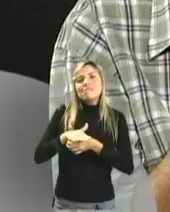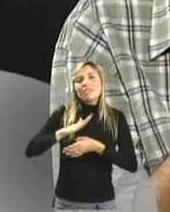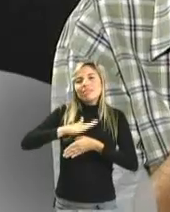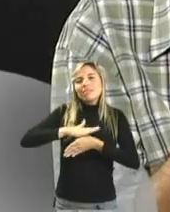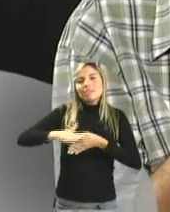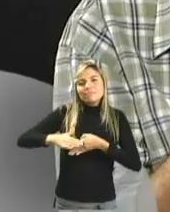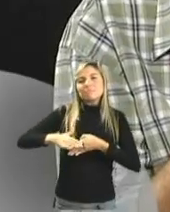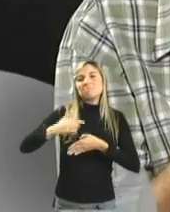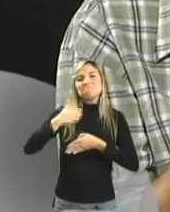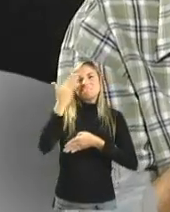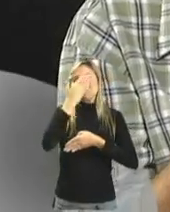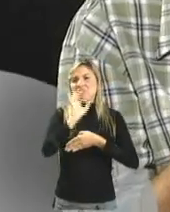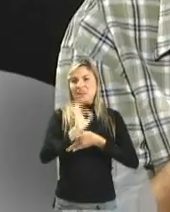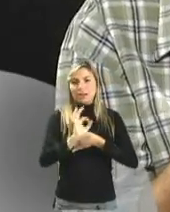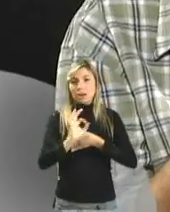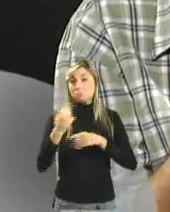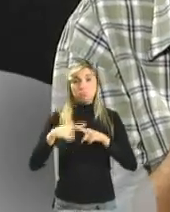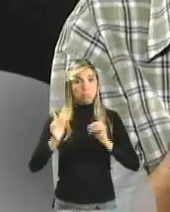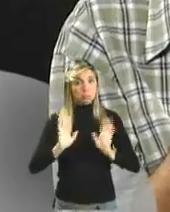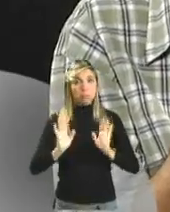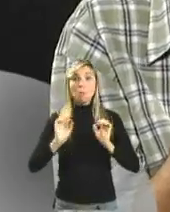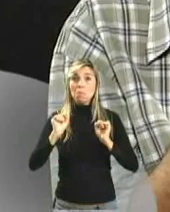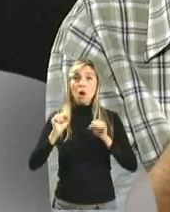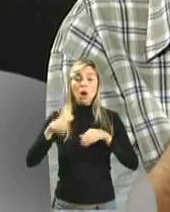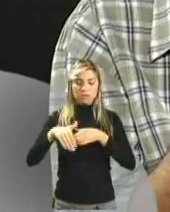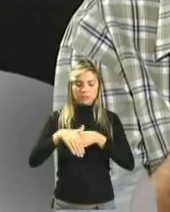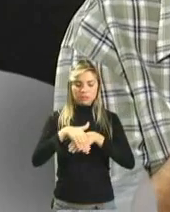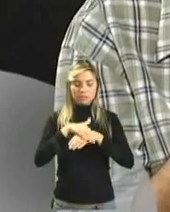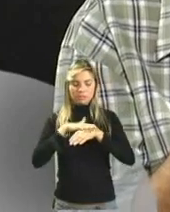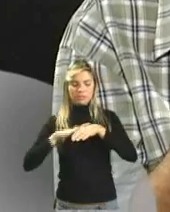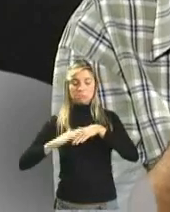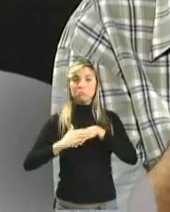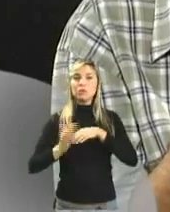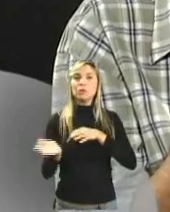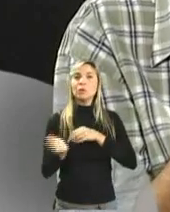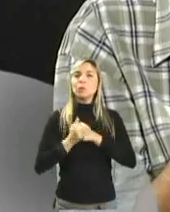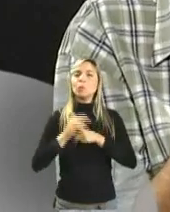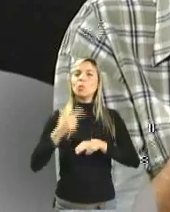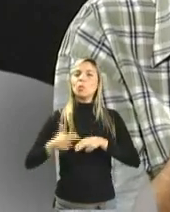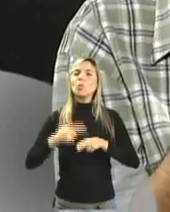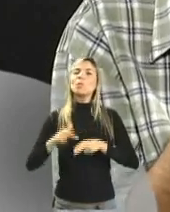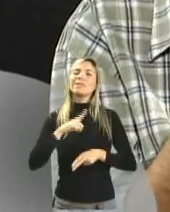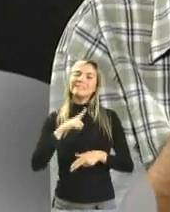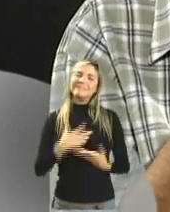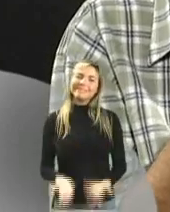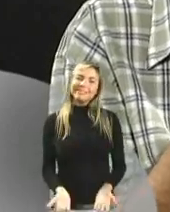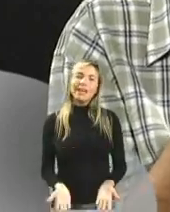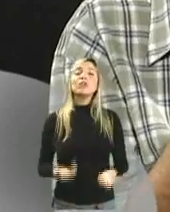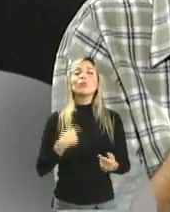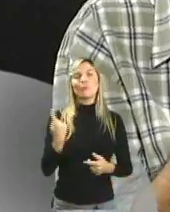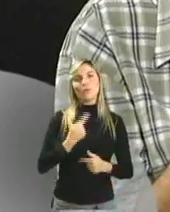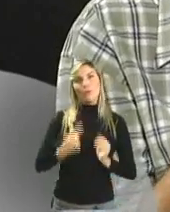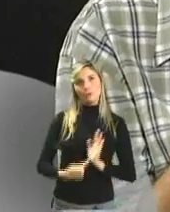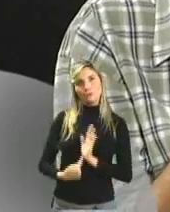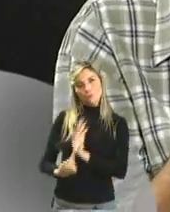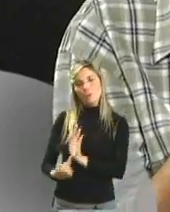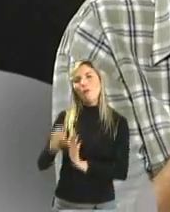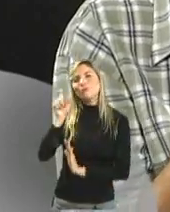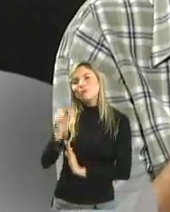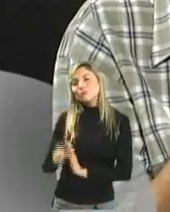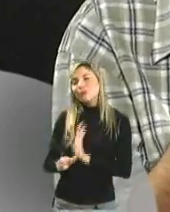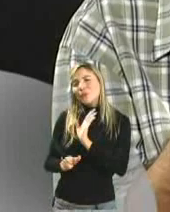isso. Fisiologicamente, ele não tem contraindicação. E nós temos meios e dispositivos que podemos apresentar a